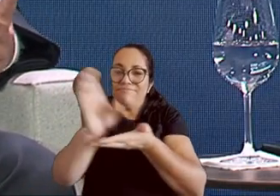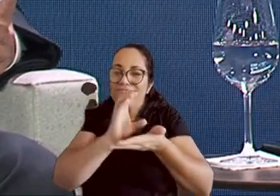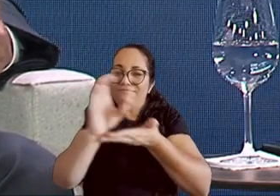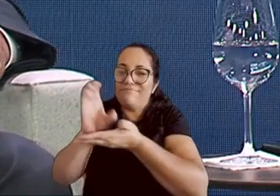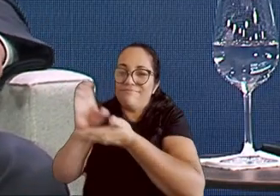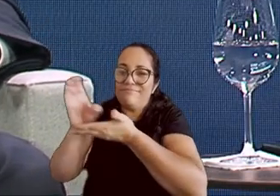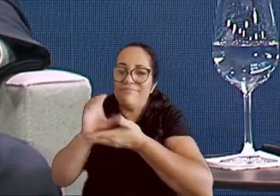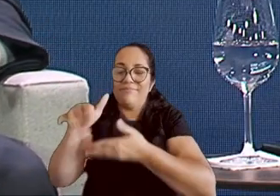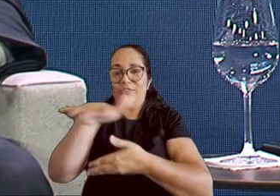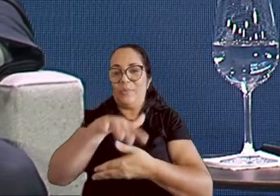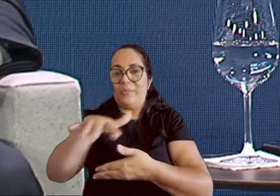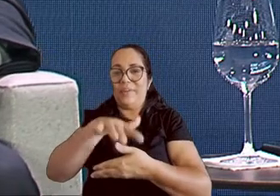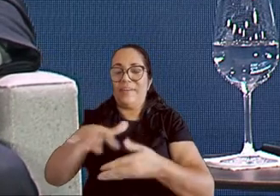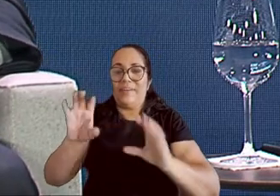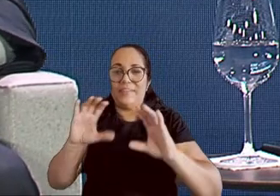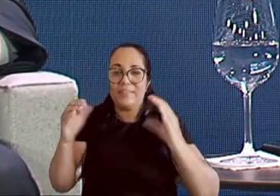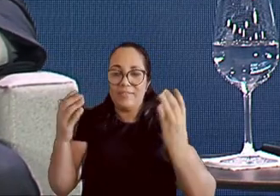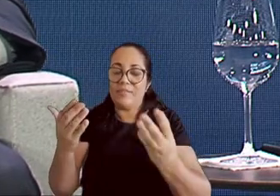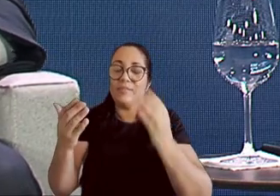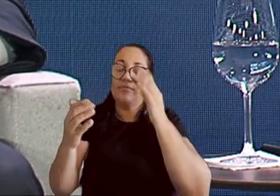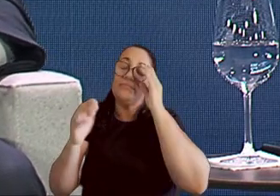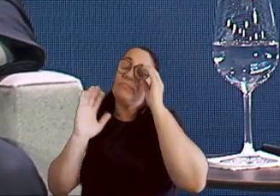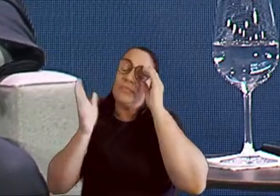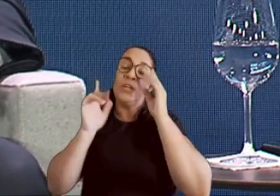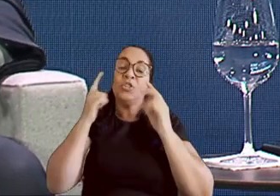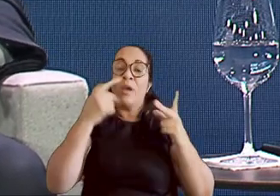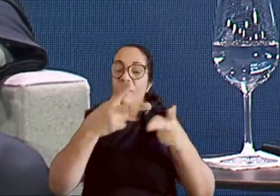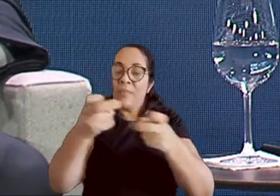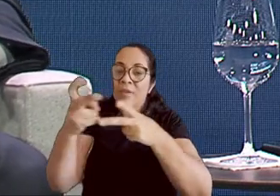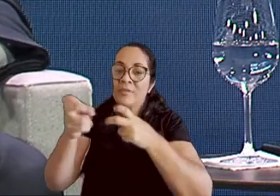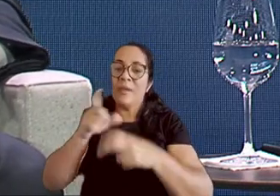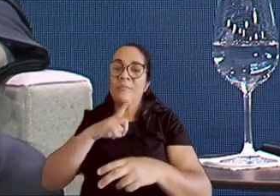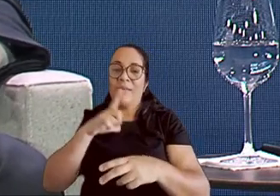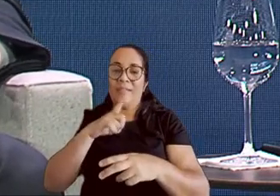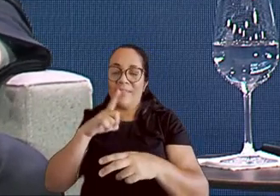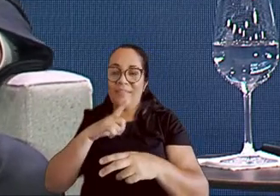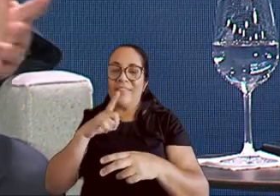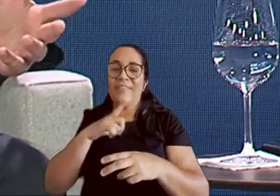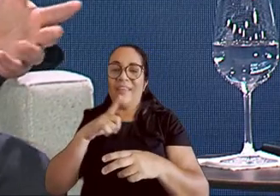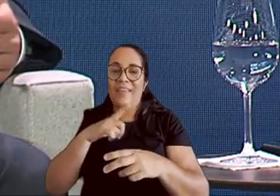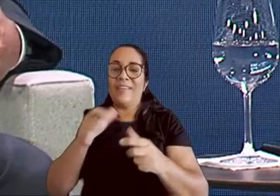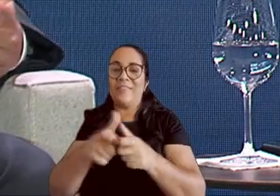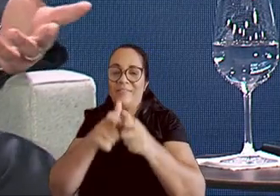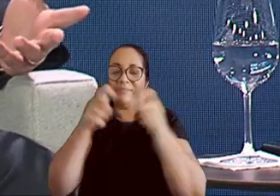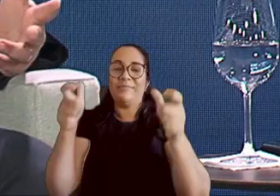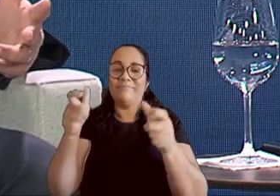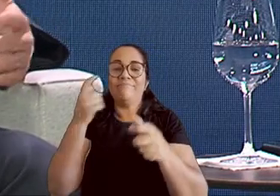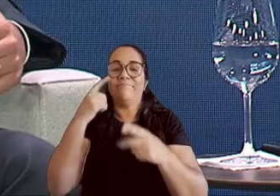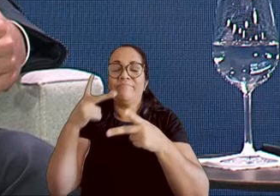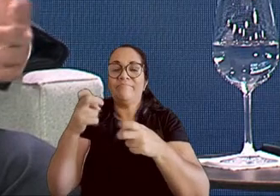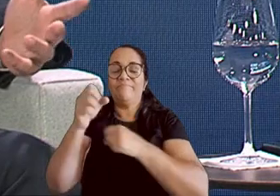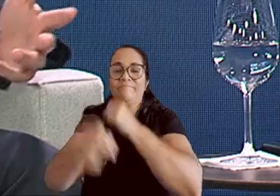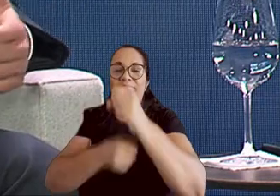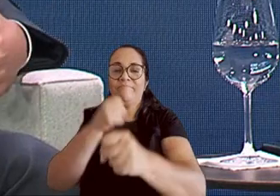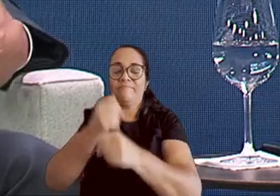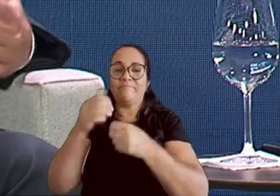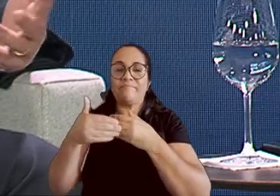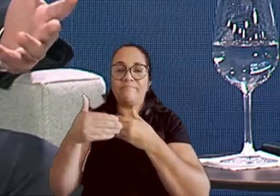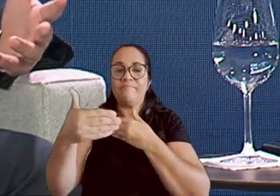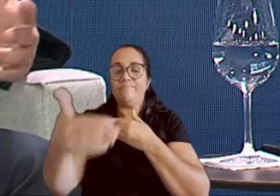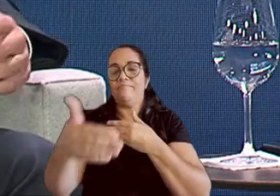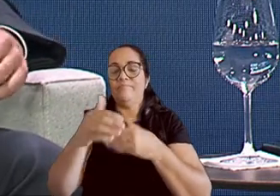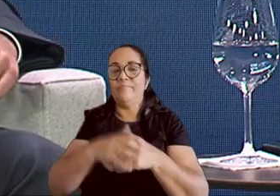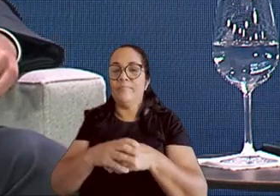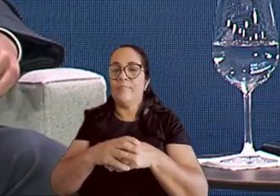já tá vendo esse movimento acho que o movimento que vai se identificar ao longo dos próximos anos então assim Acho que demanda por debate ele tem no mercado